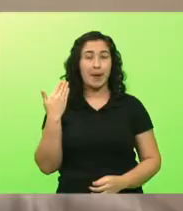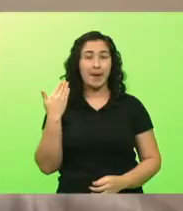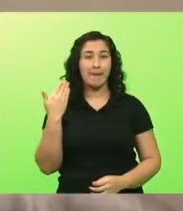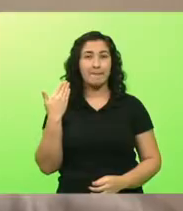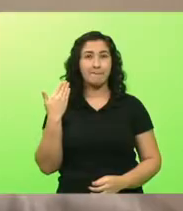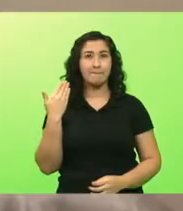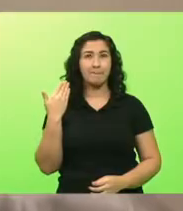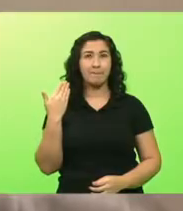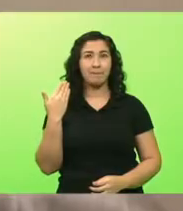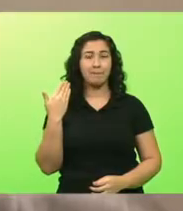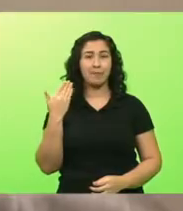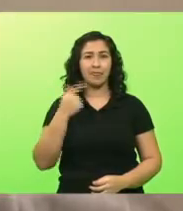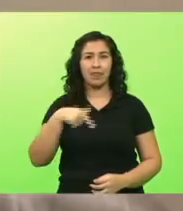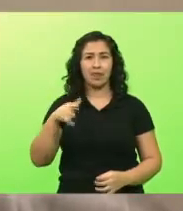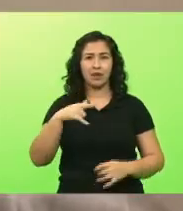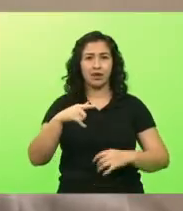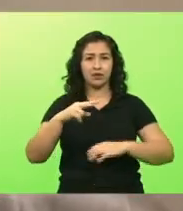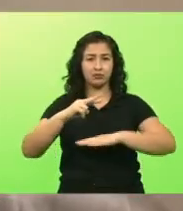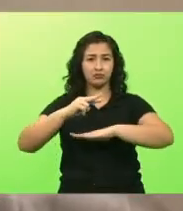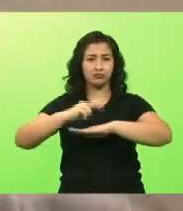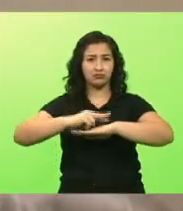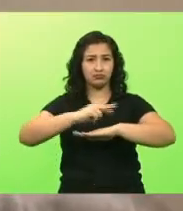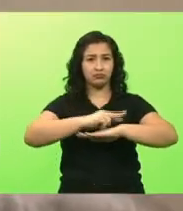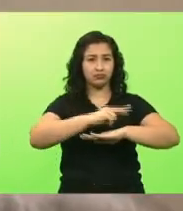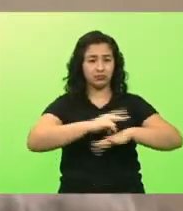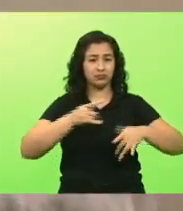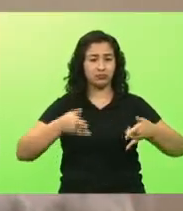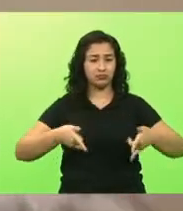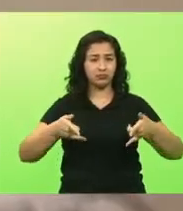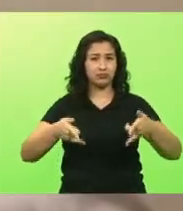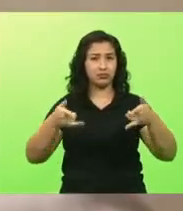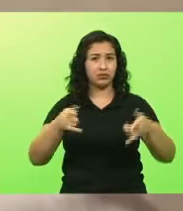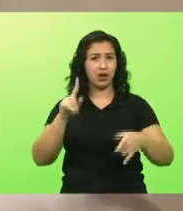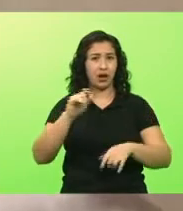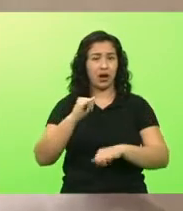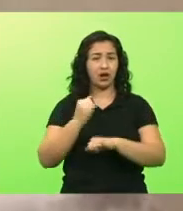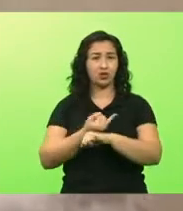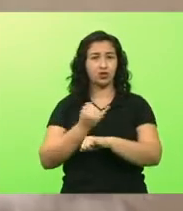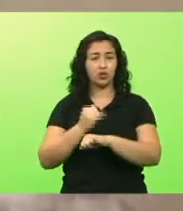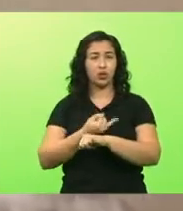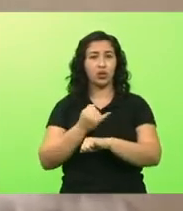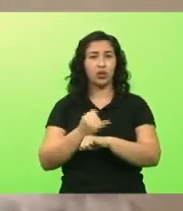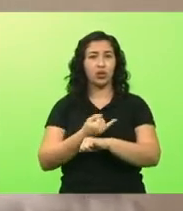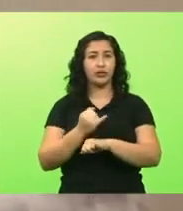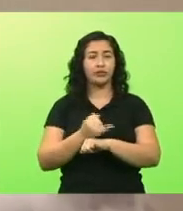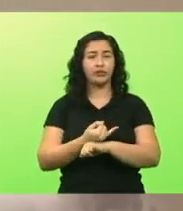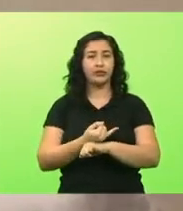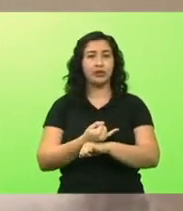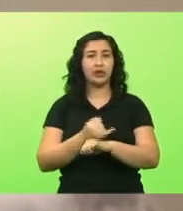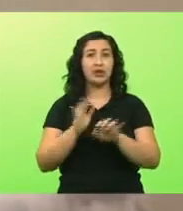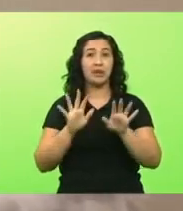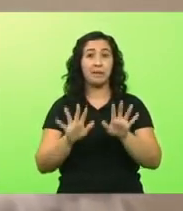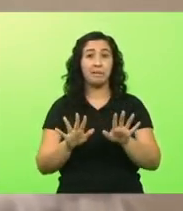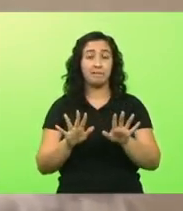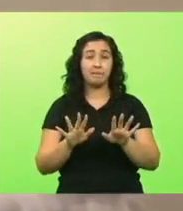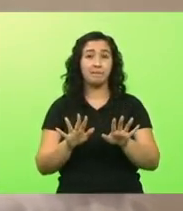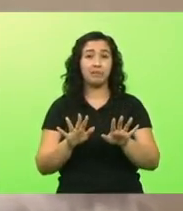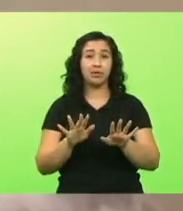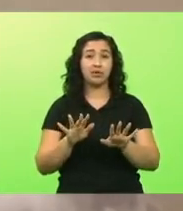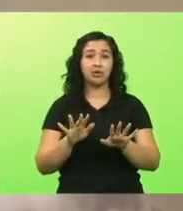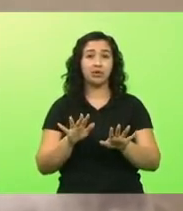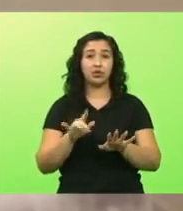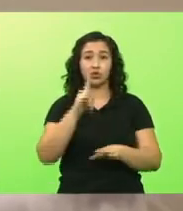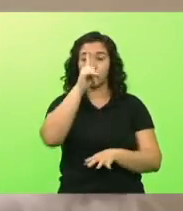os nossos leitos lá em Joinville. Eu tentei aqui, mas não estou conseguindo. O Hospital São José e